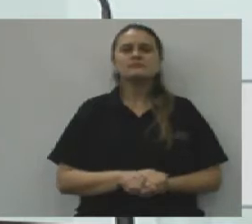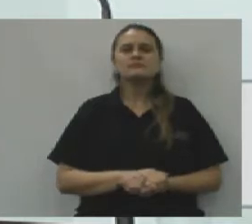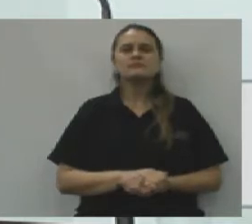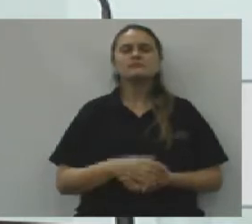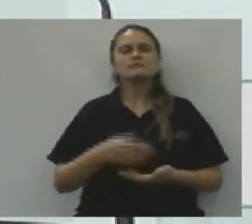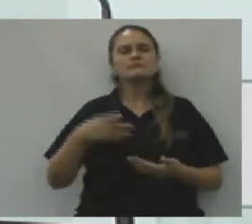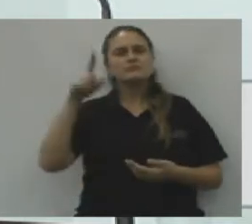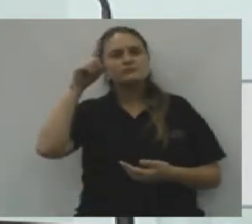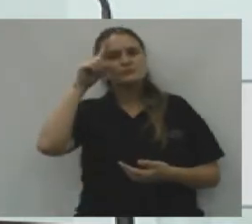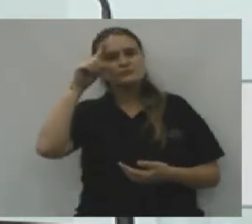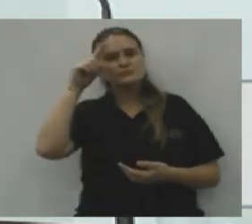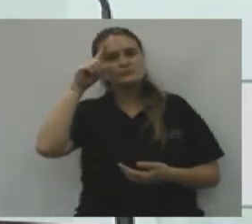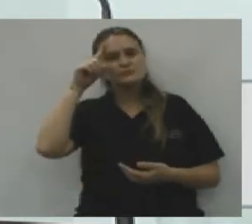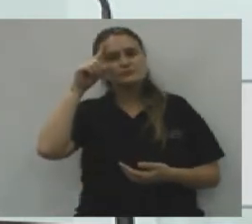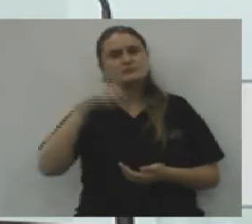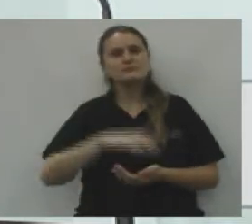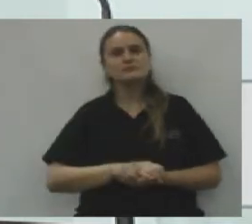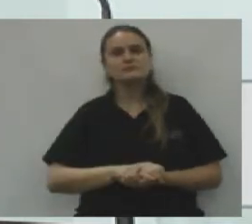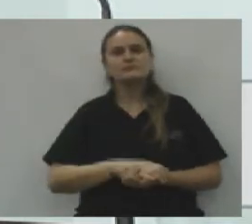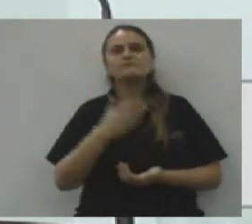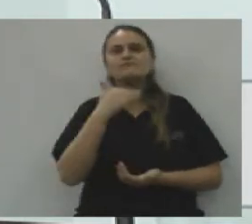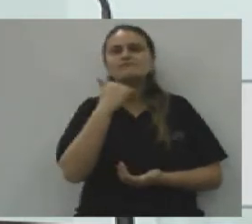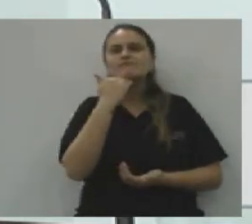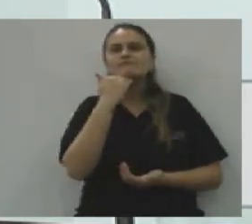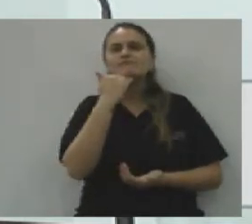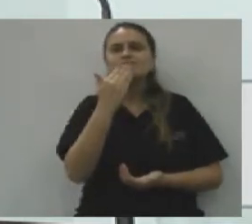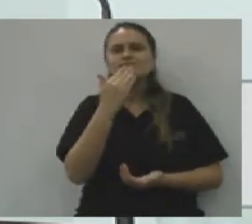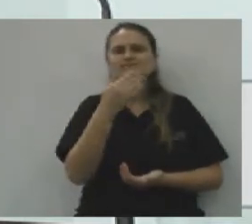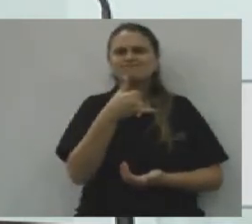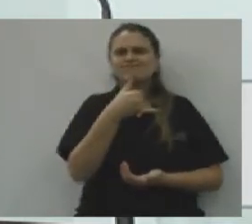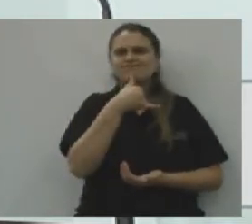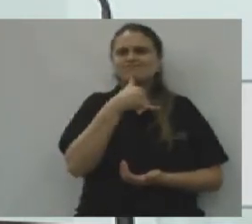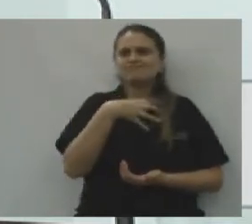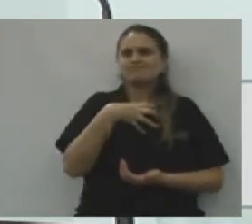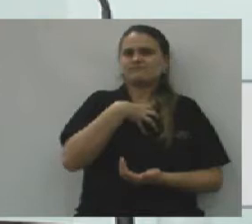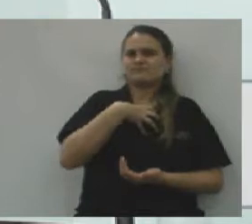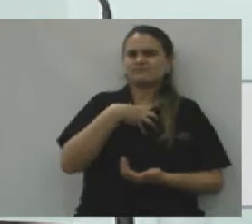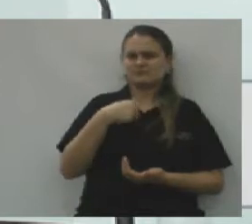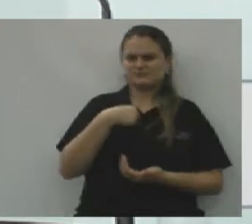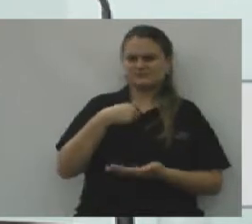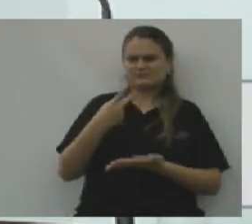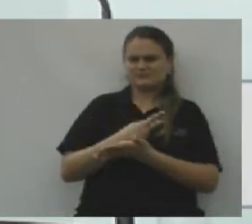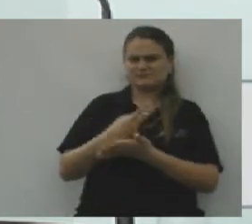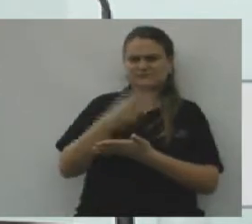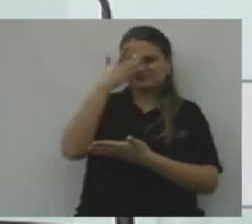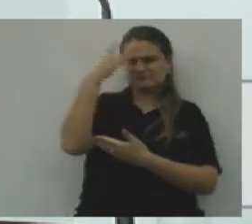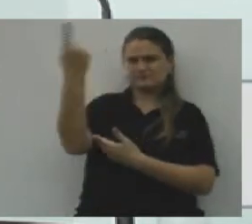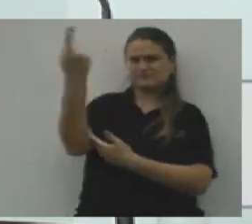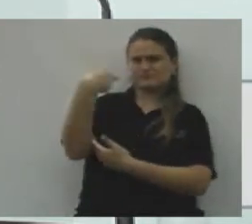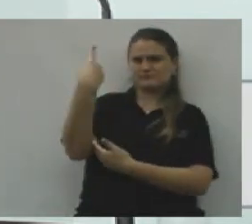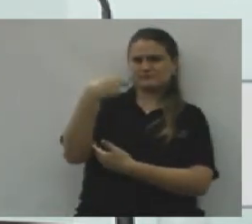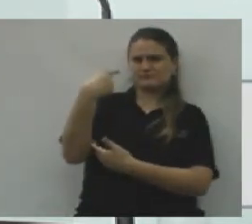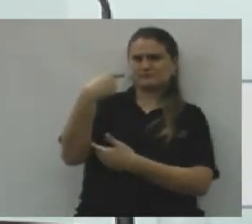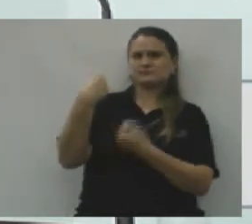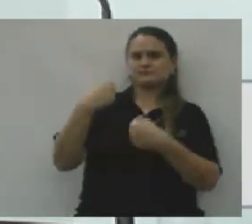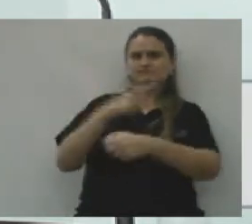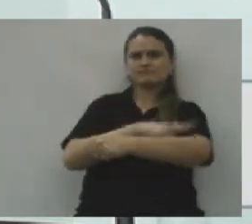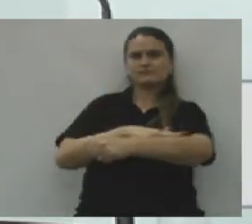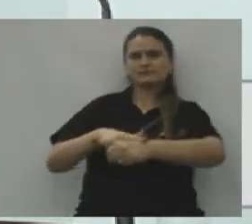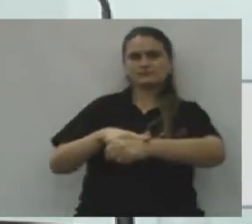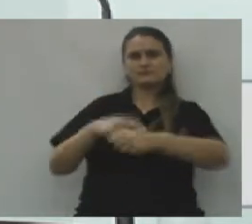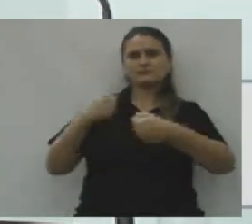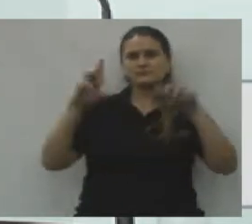No dia a dia. Ninguém se ofende se estiver errado e for chamado a atenção com educação, com